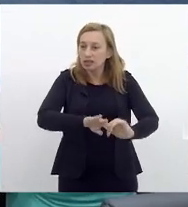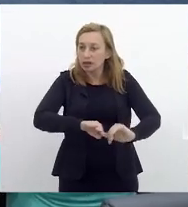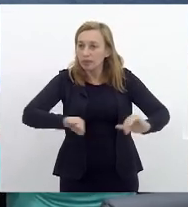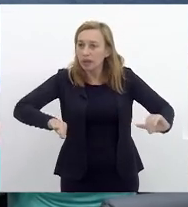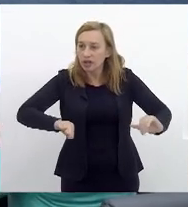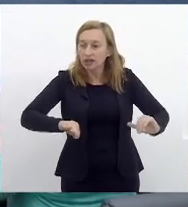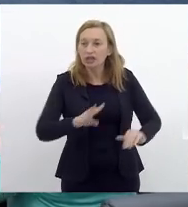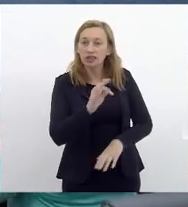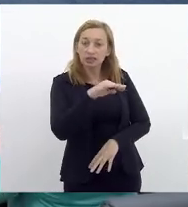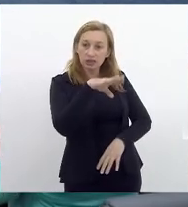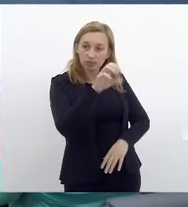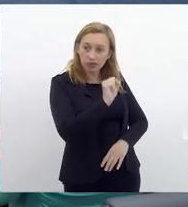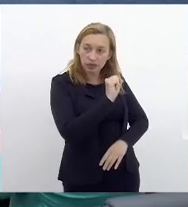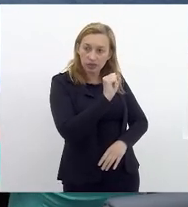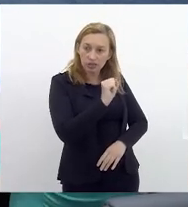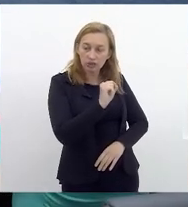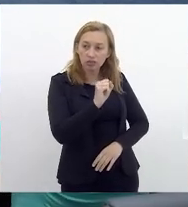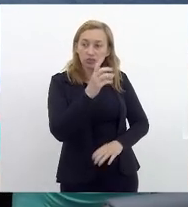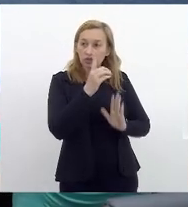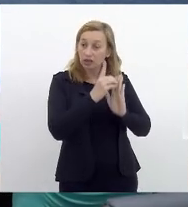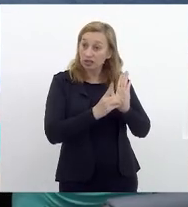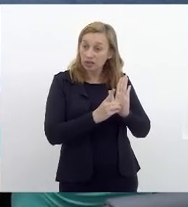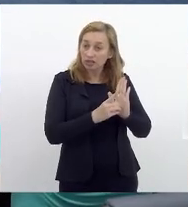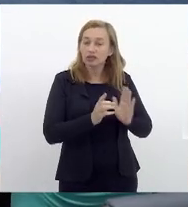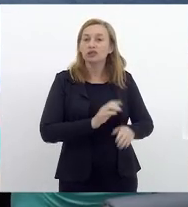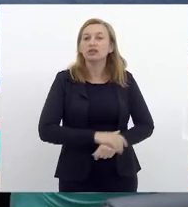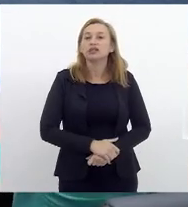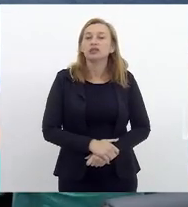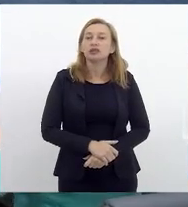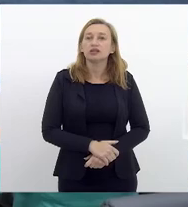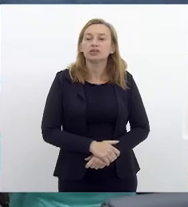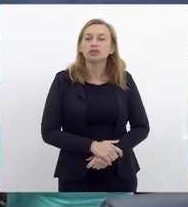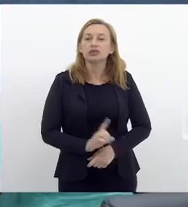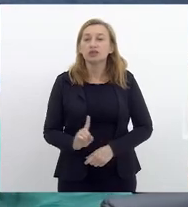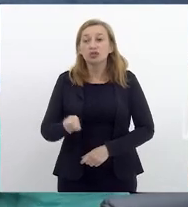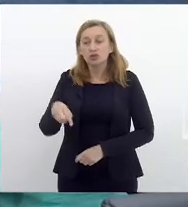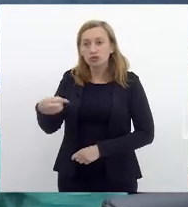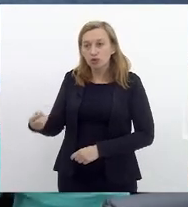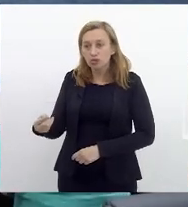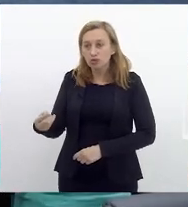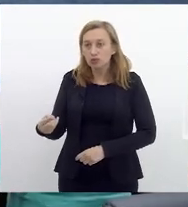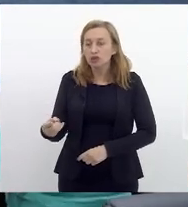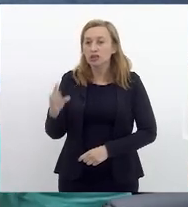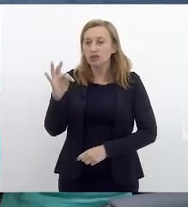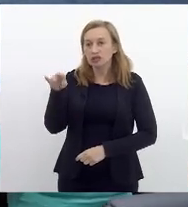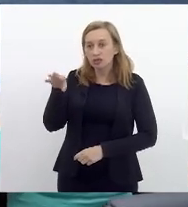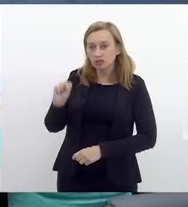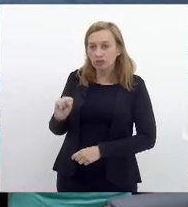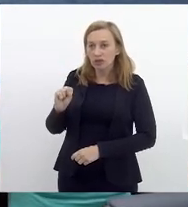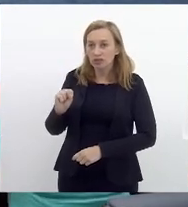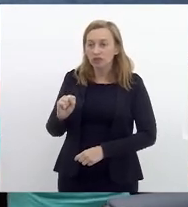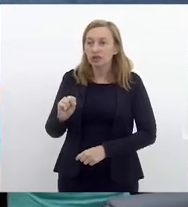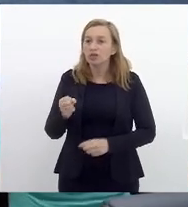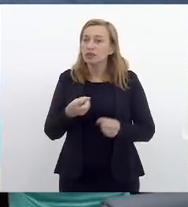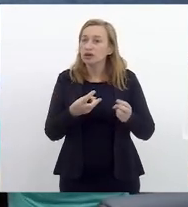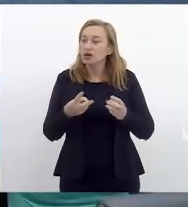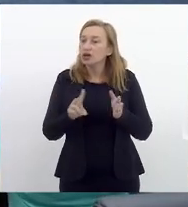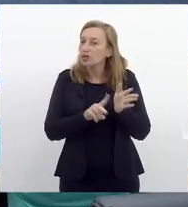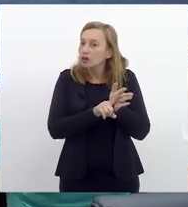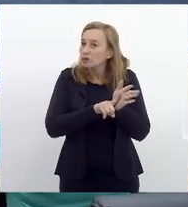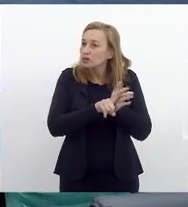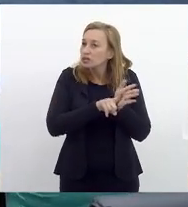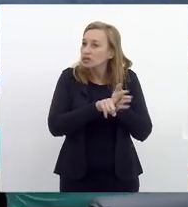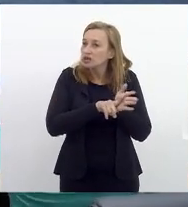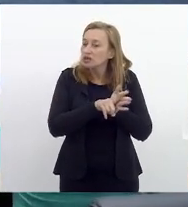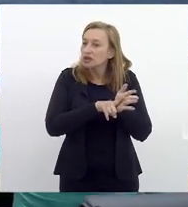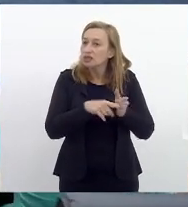essas blitz do DETRAN dessas outras que são as blitz para verificação